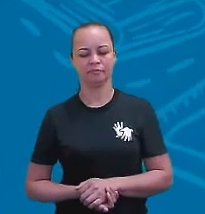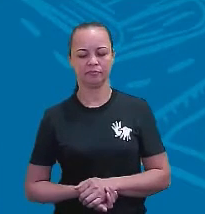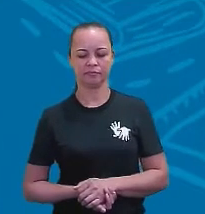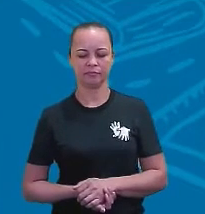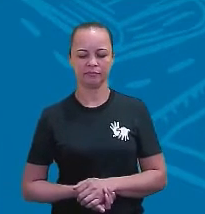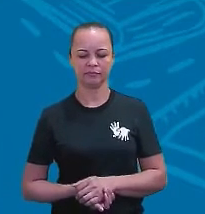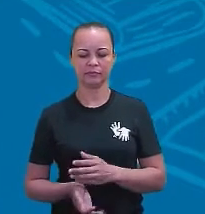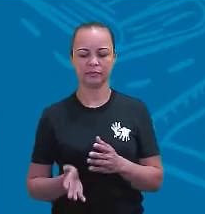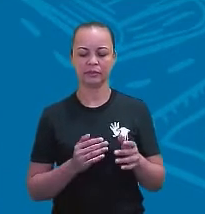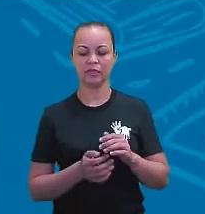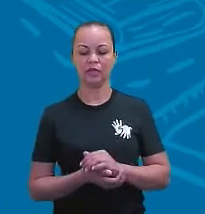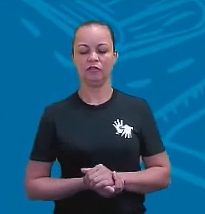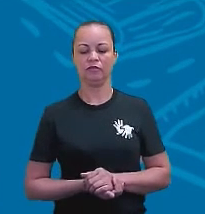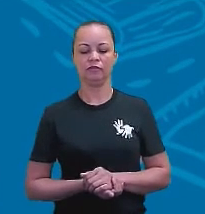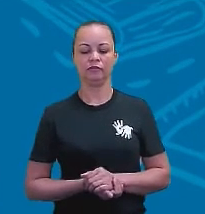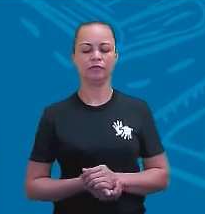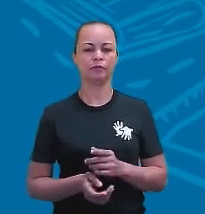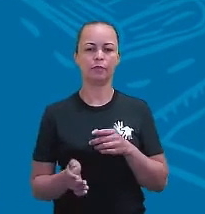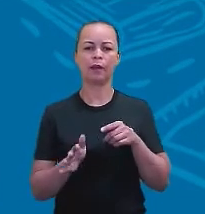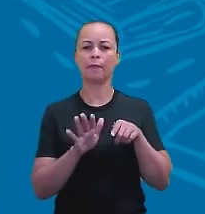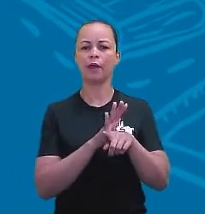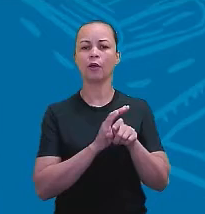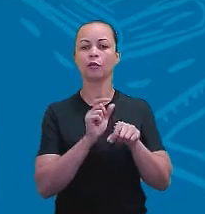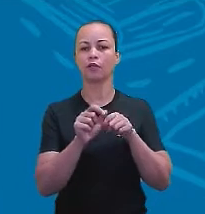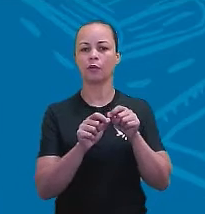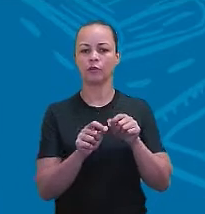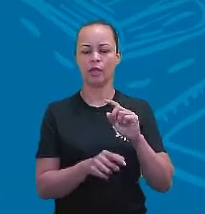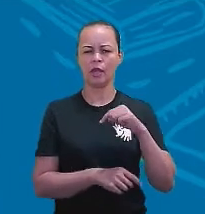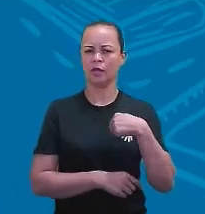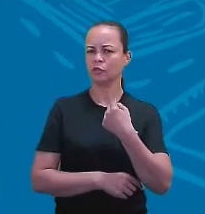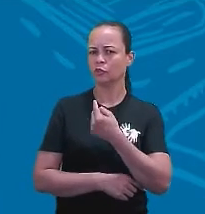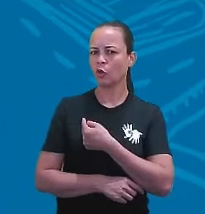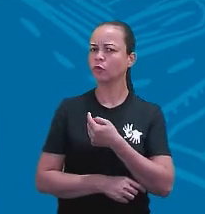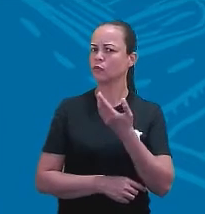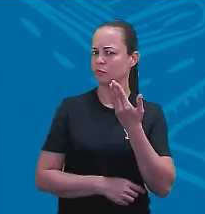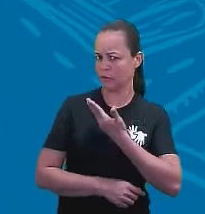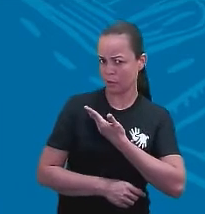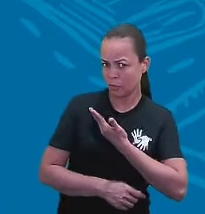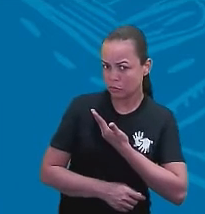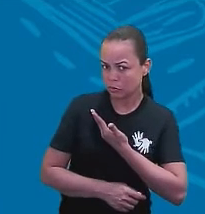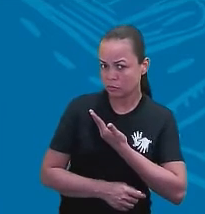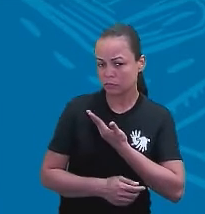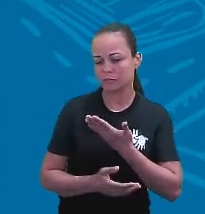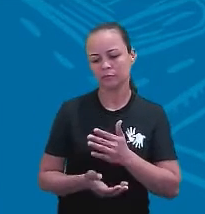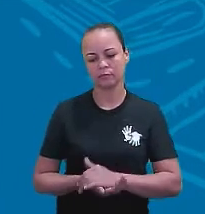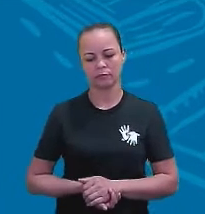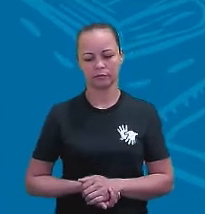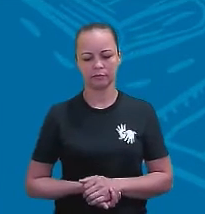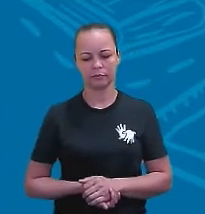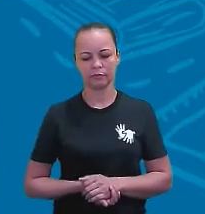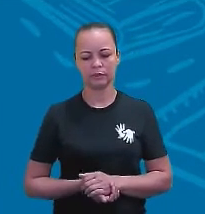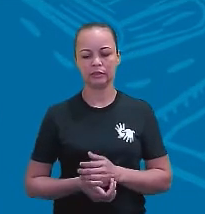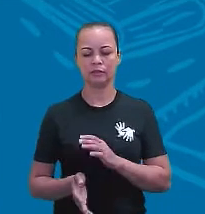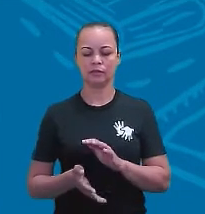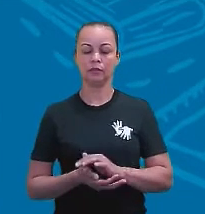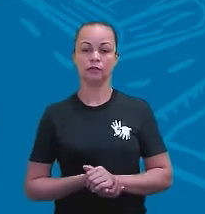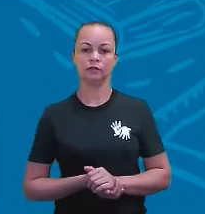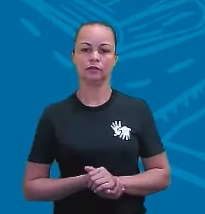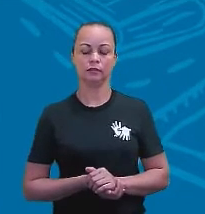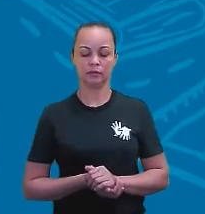Are we friends? Para perguntar aí, ó, nós somos amigos? Are